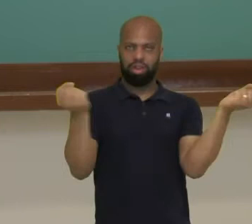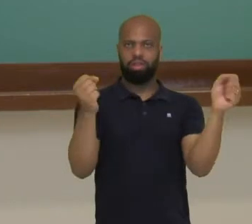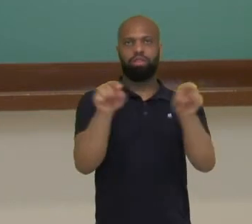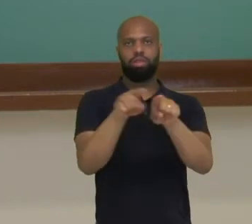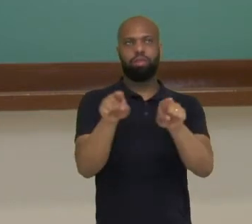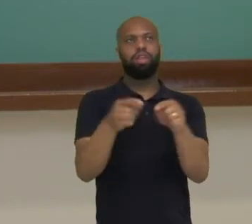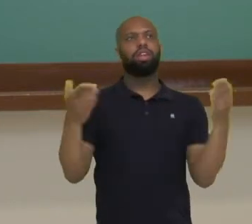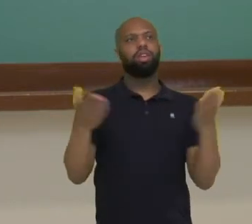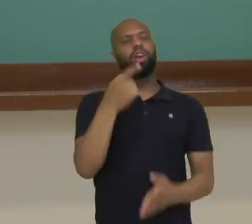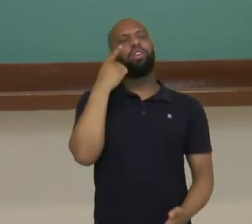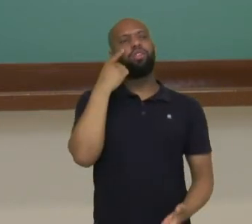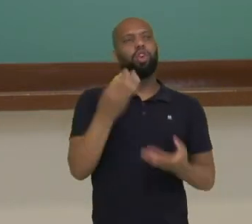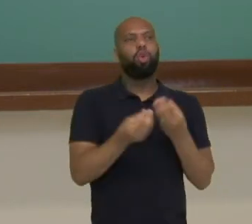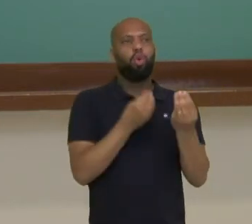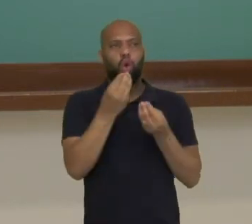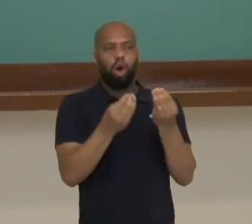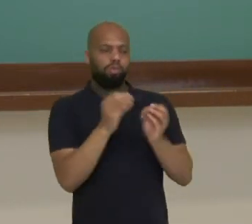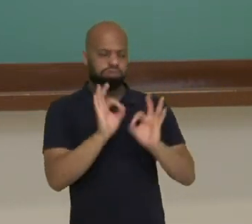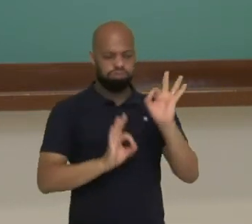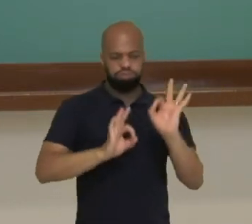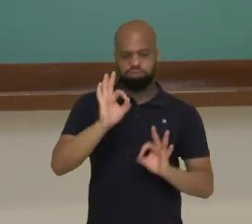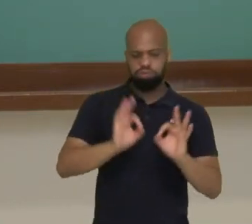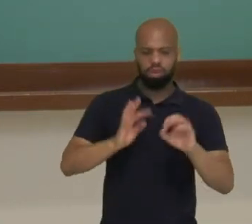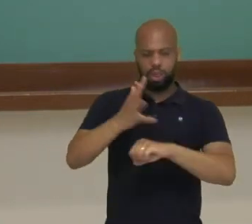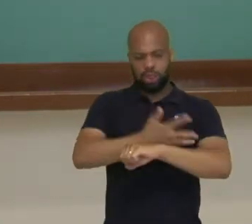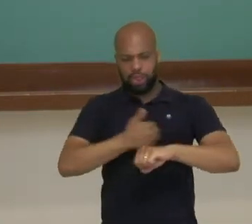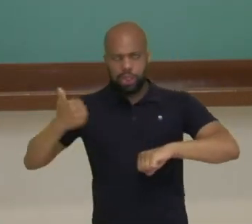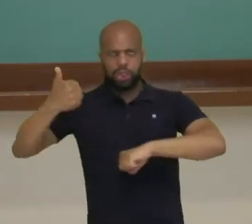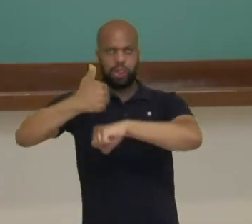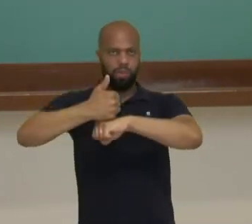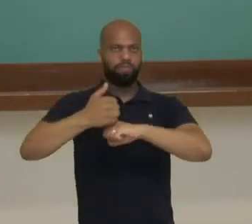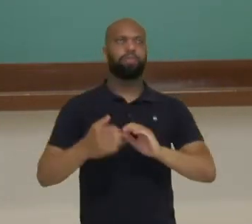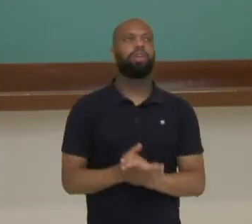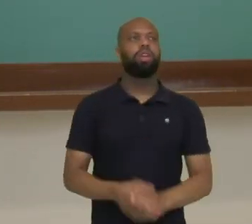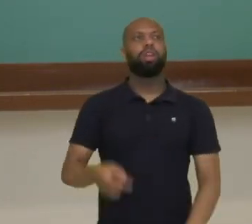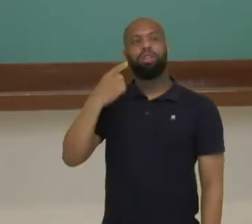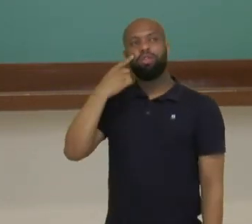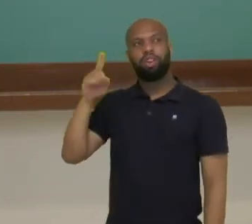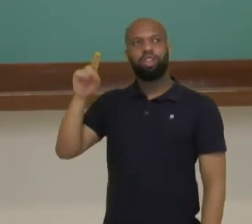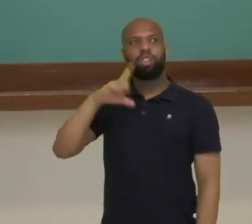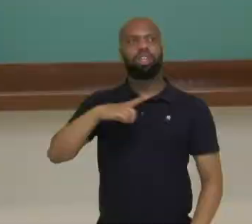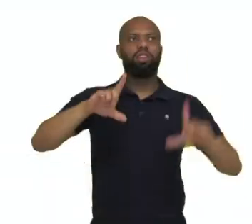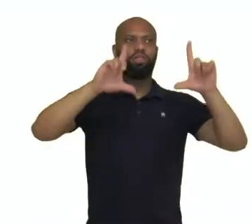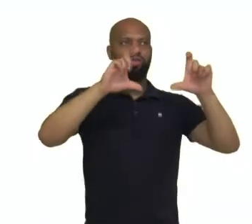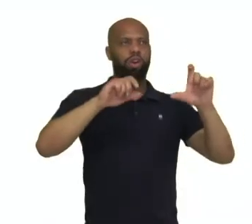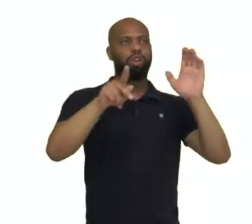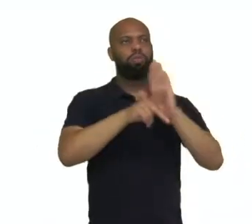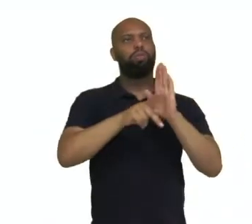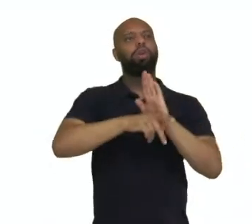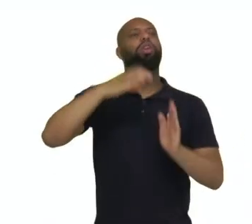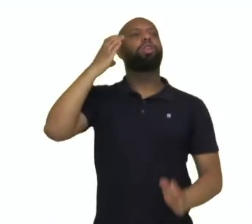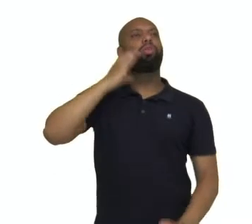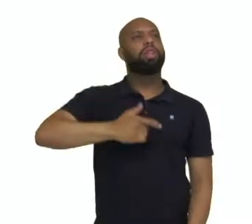se articulou esse golpe da maioridade? Aqui a gente tem um retrato do Dom Pedro II com 4 anos,